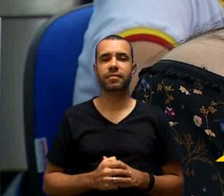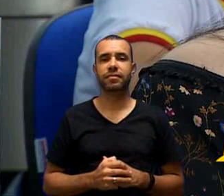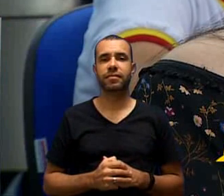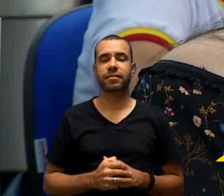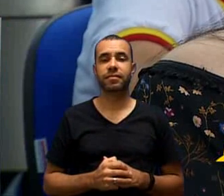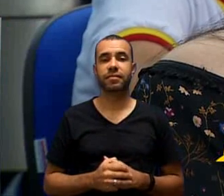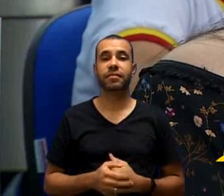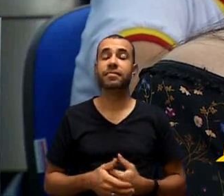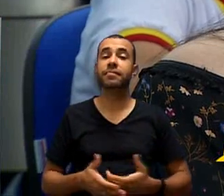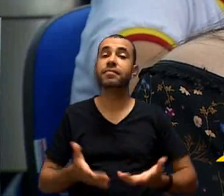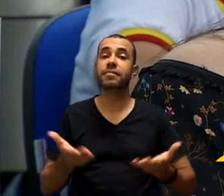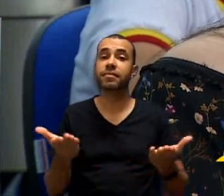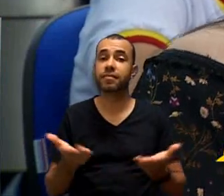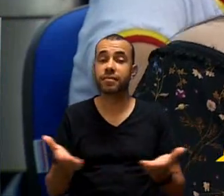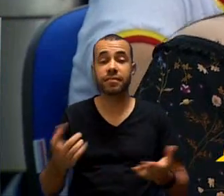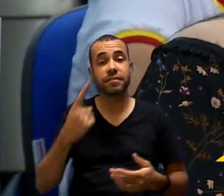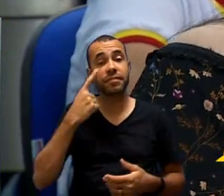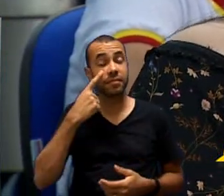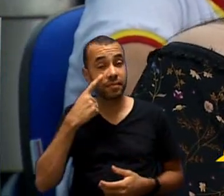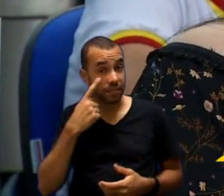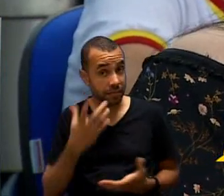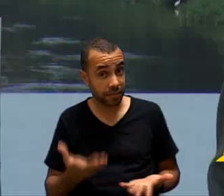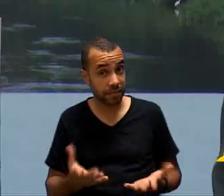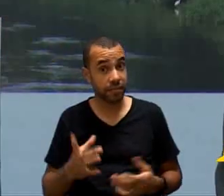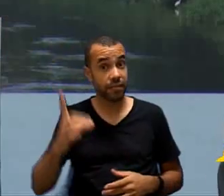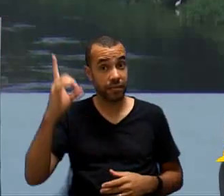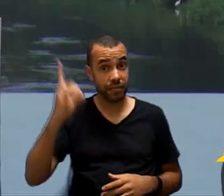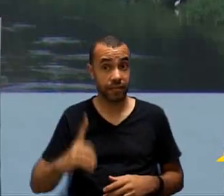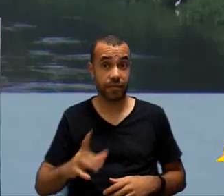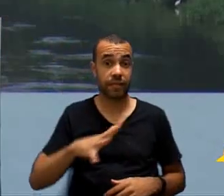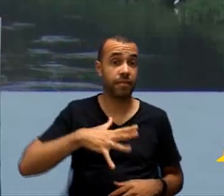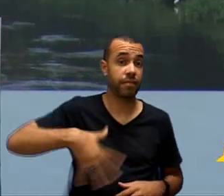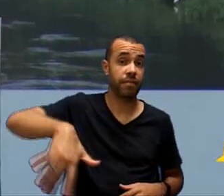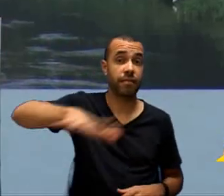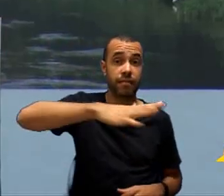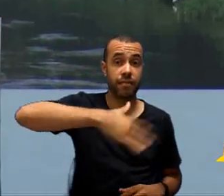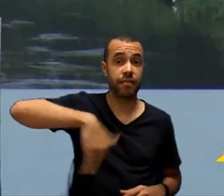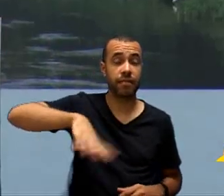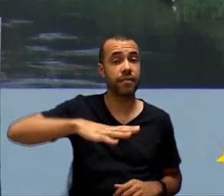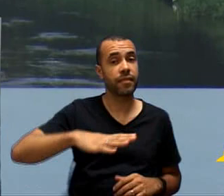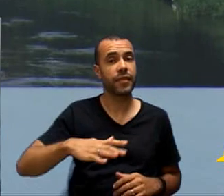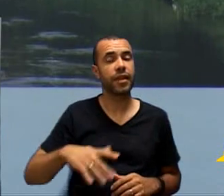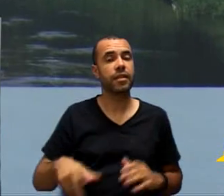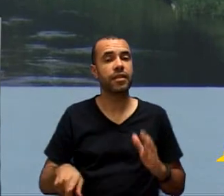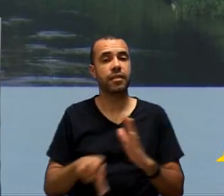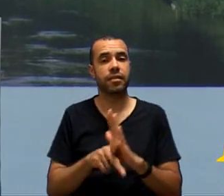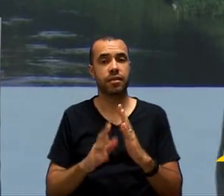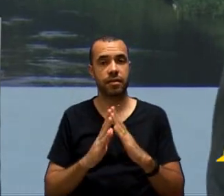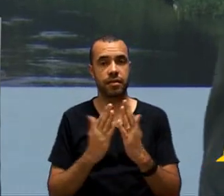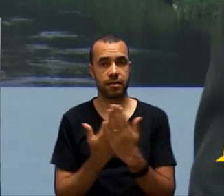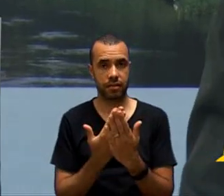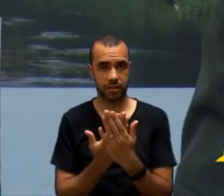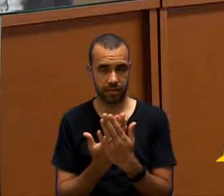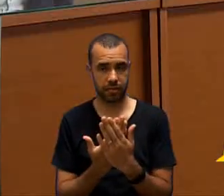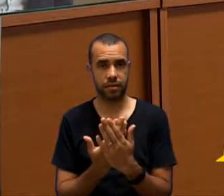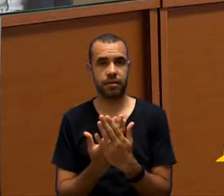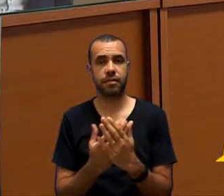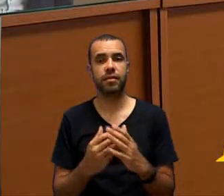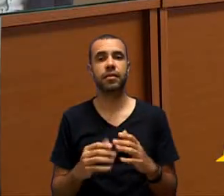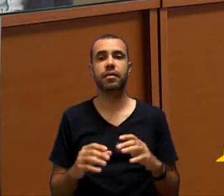Nós ouviremos agora a mensagem do diretor-geral da Escola do Legislativo, Paulo